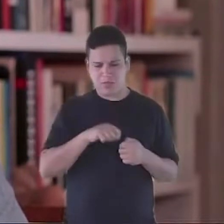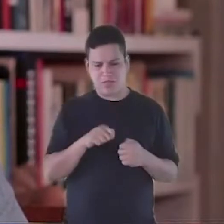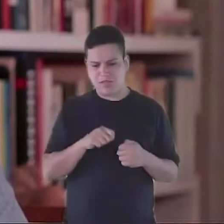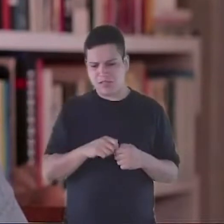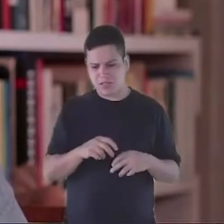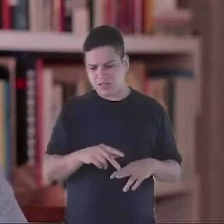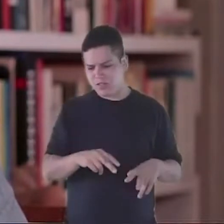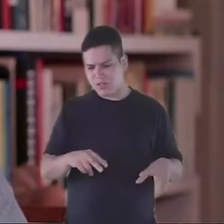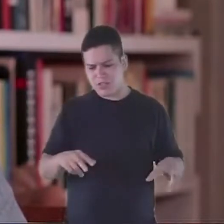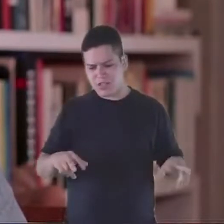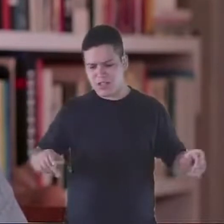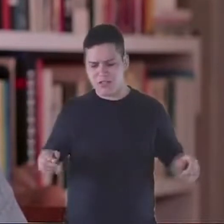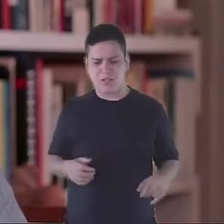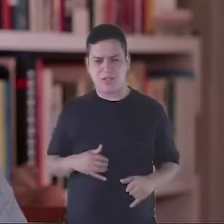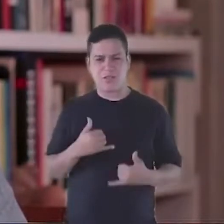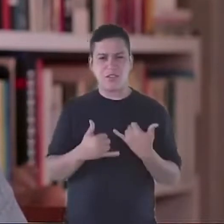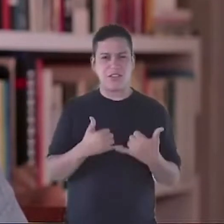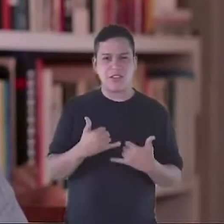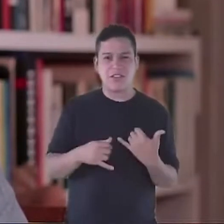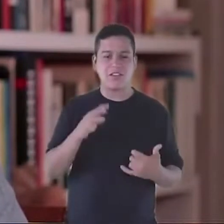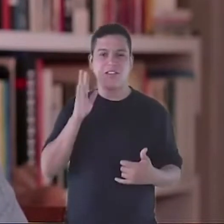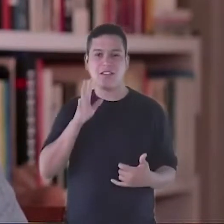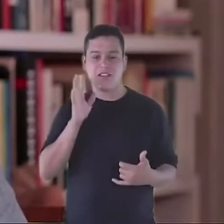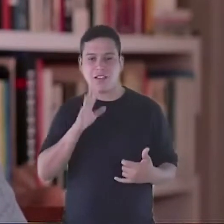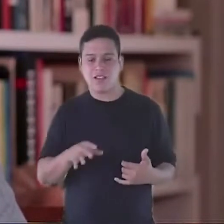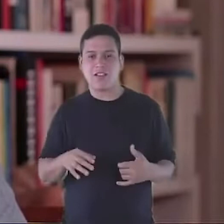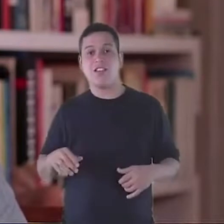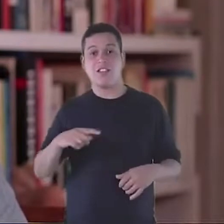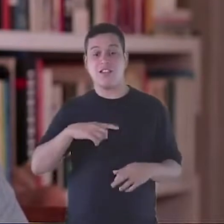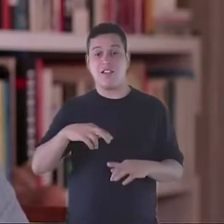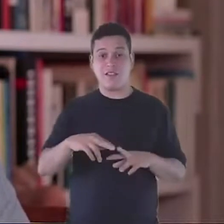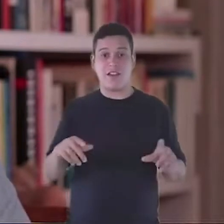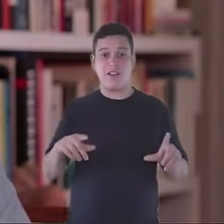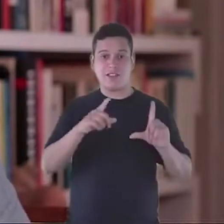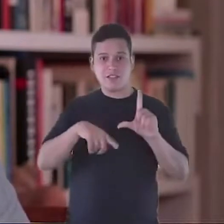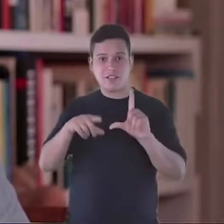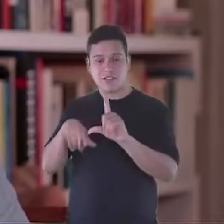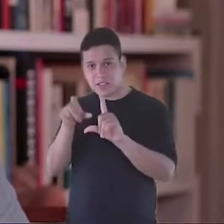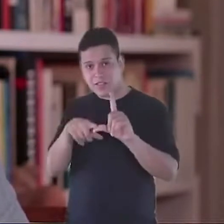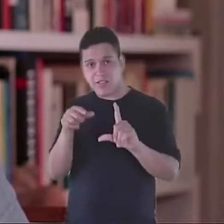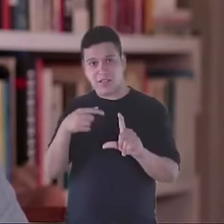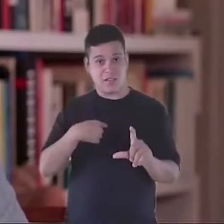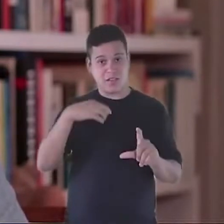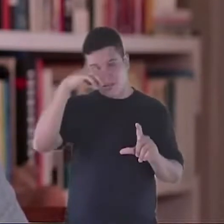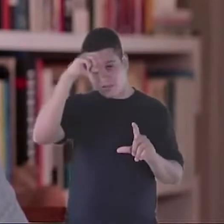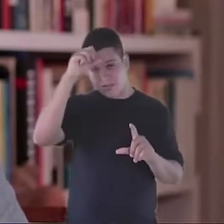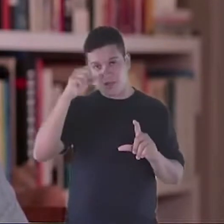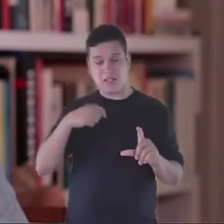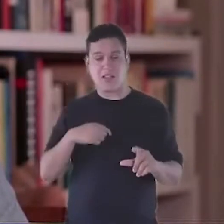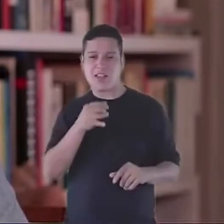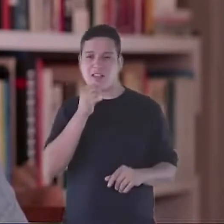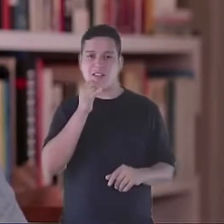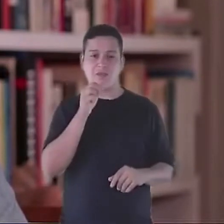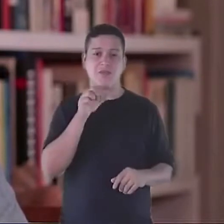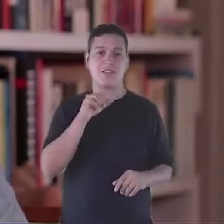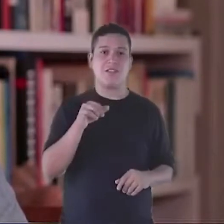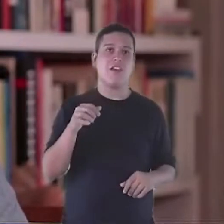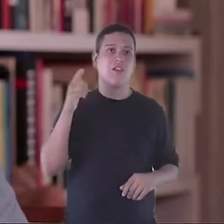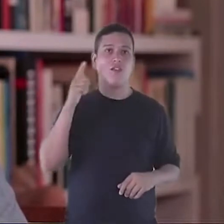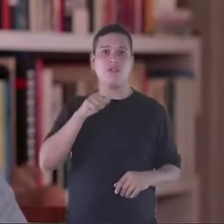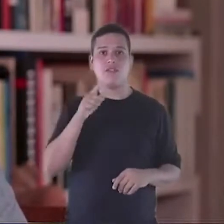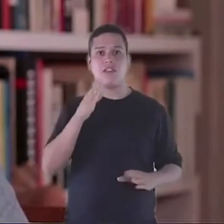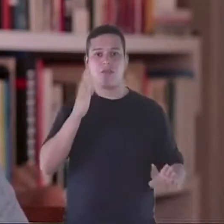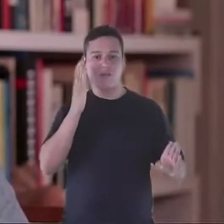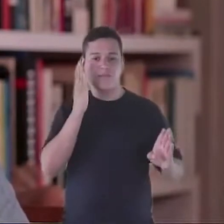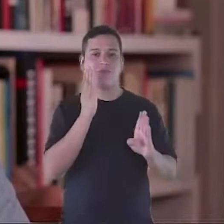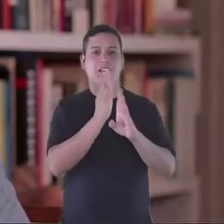Pulávamos amarelinha com as palavras escritas nas lajes das calçadas. Se eu acertava a dicção e a soletração de